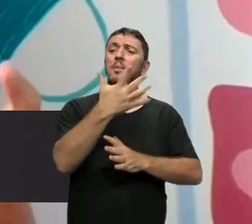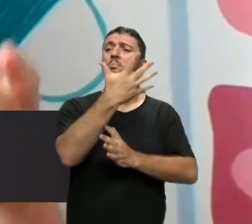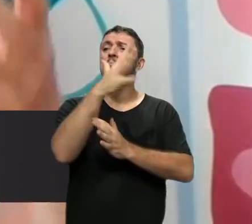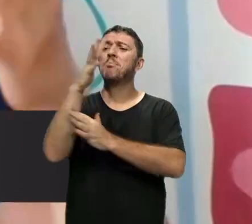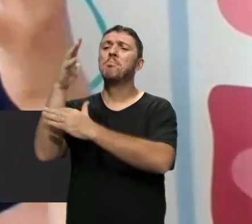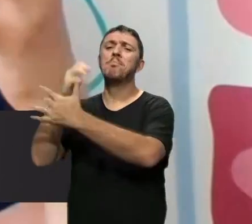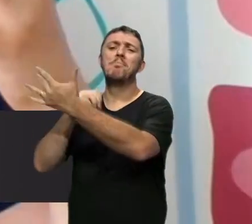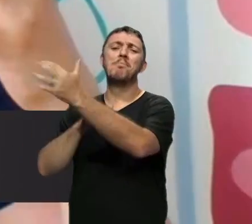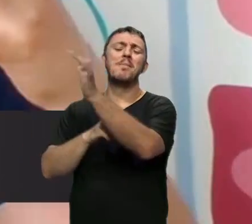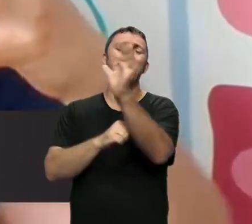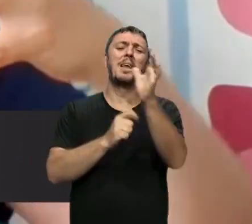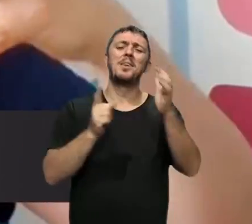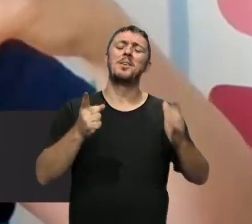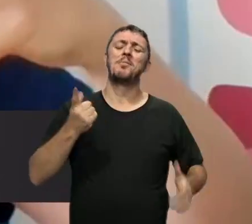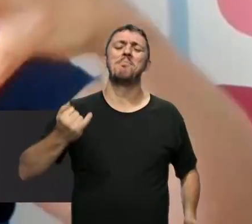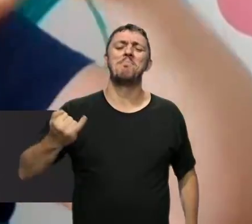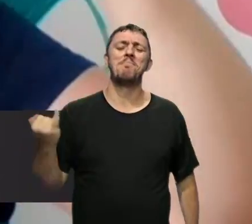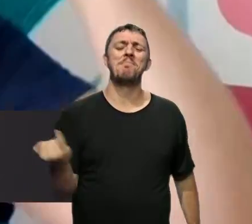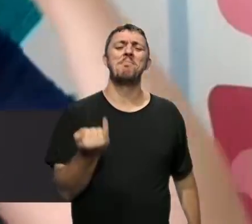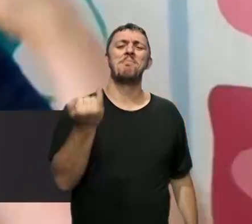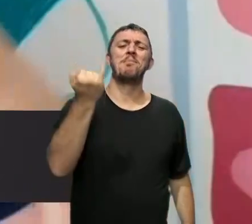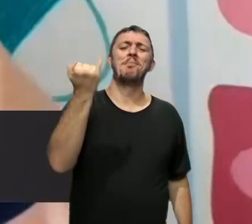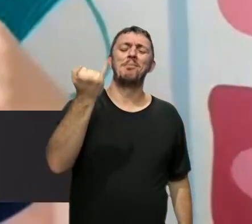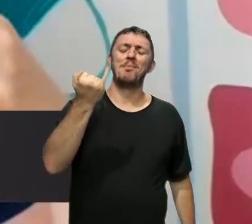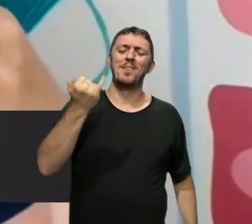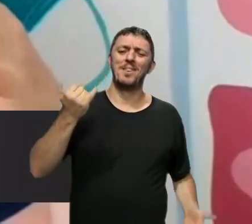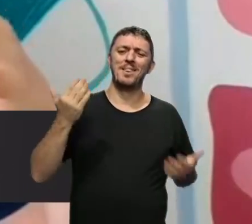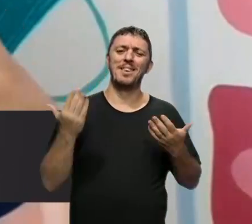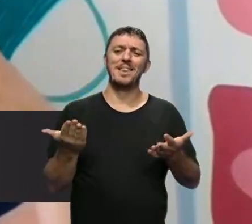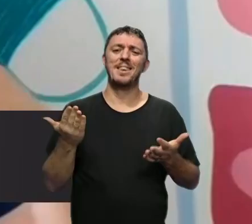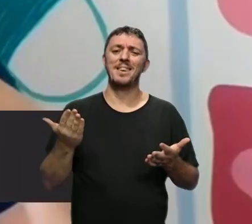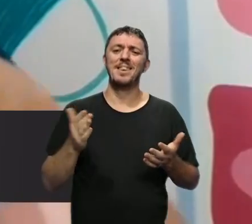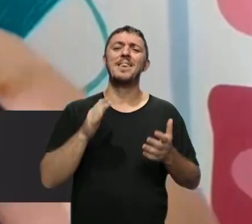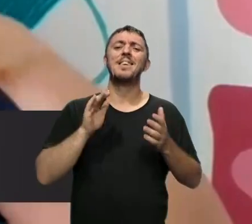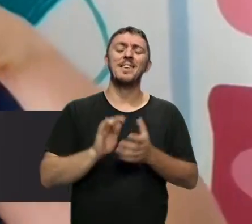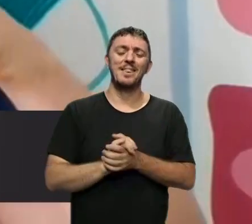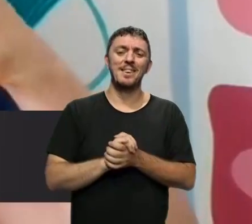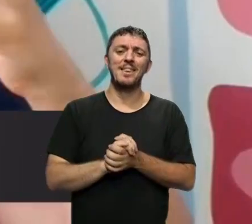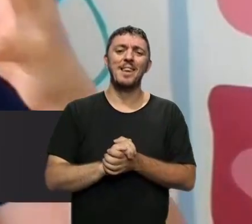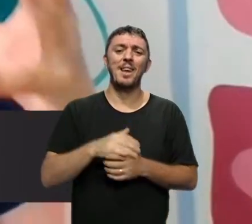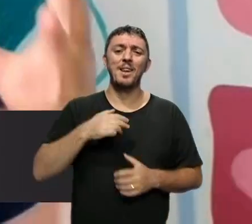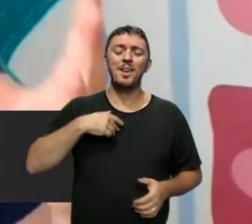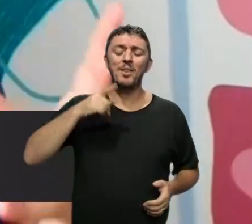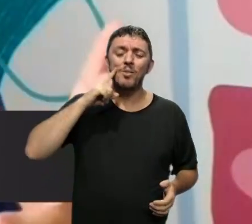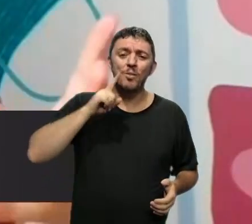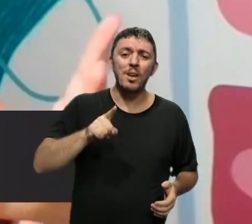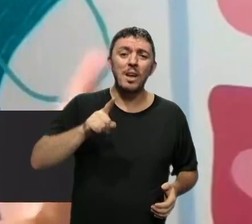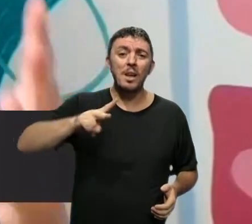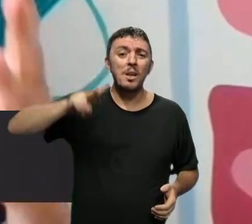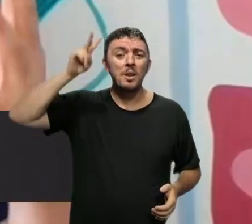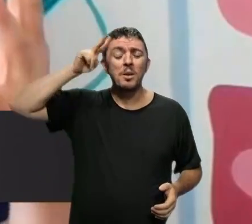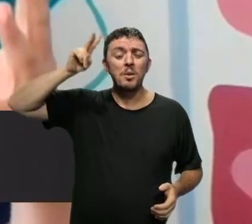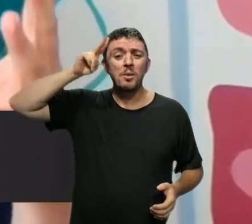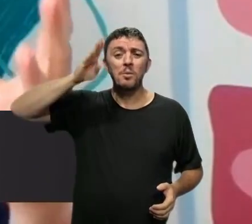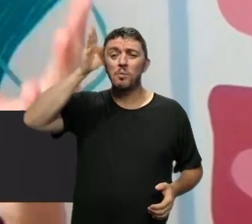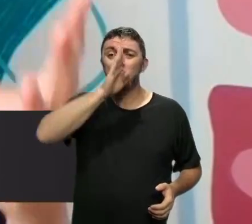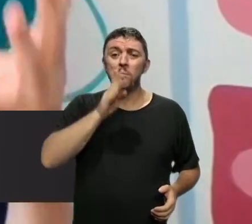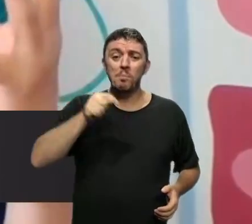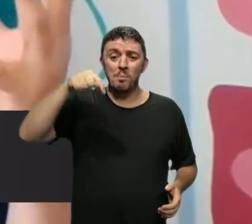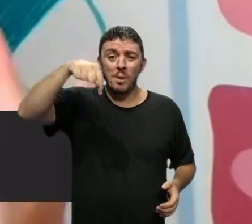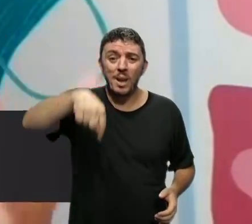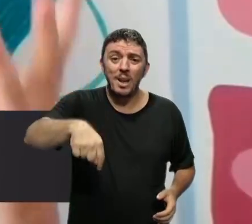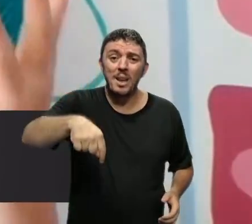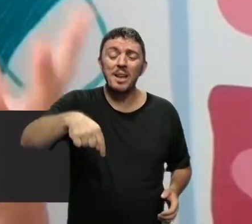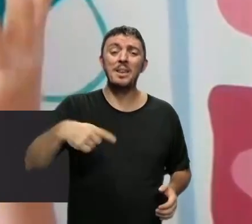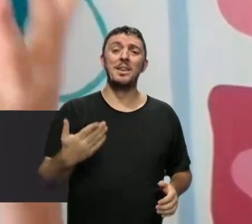mestra. Se a gente for olhar para toda a nossa história, para o país que moramos, que é o